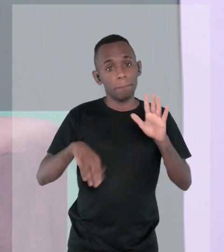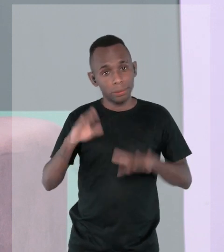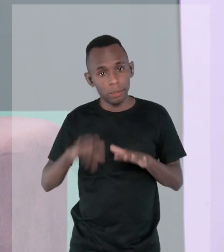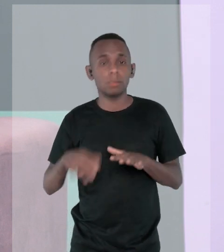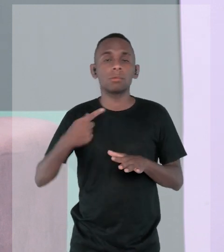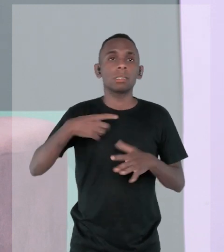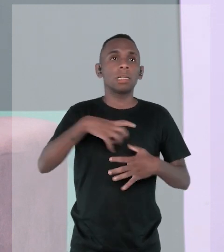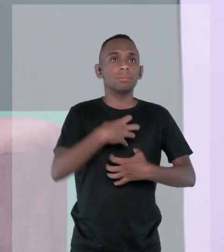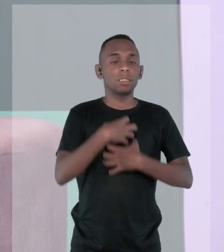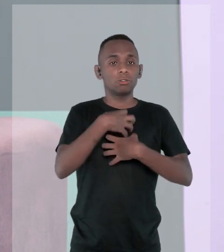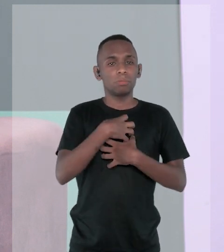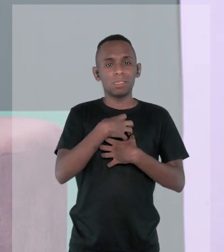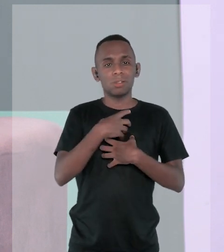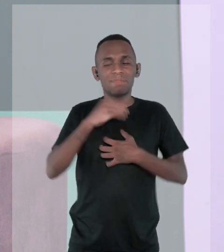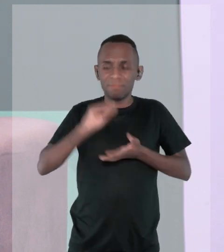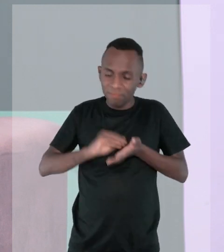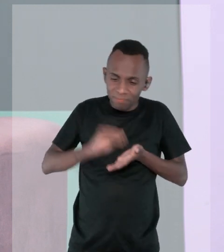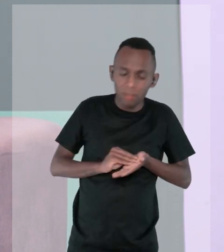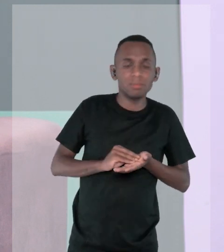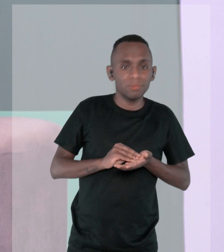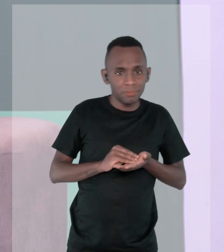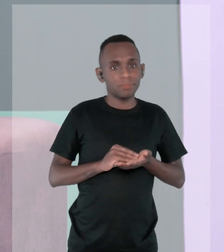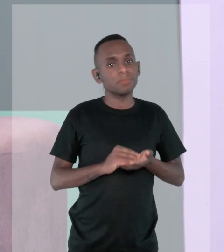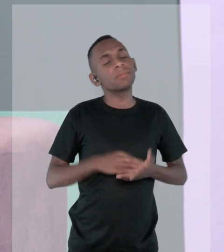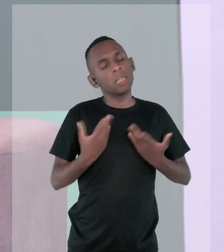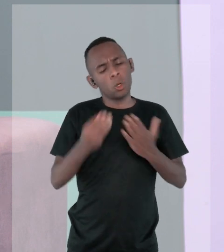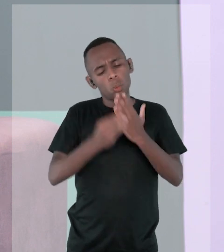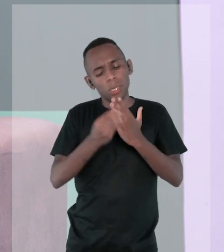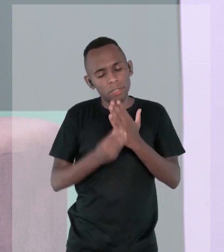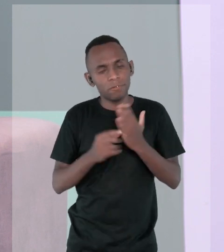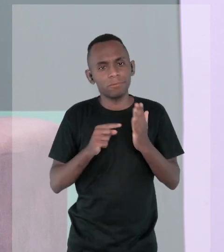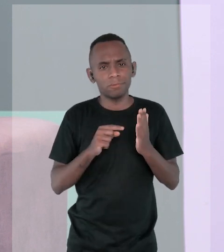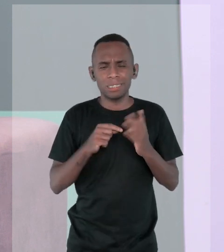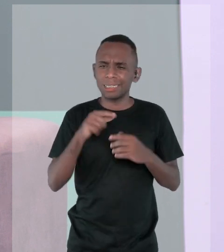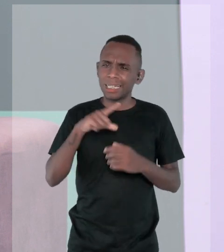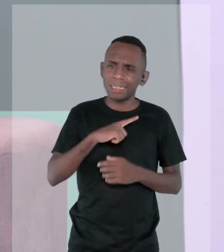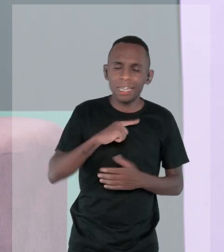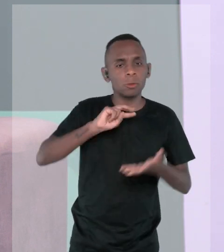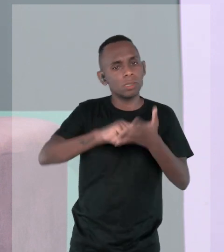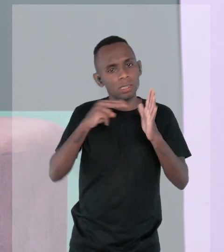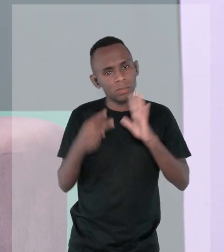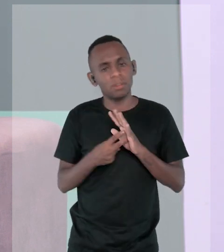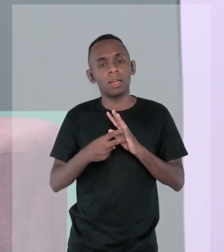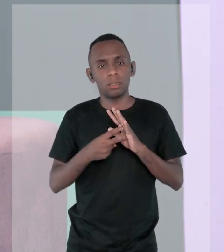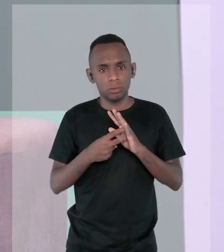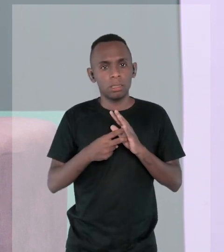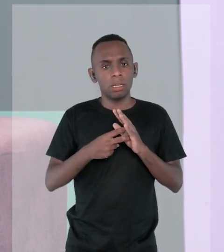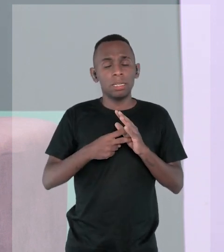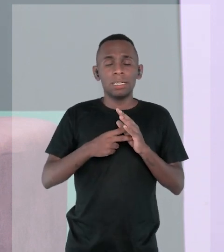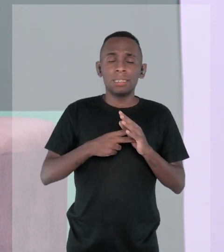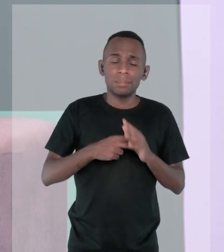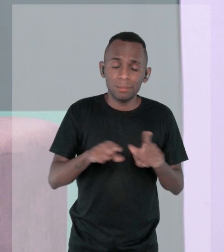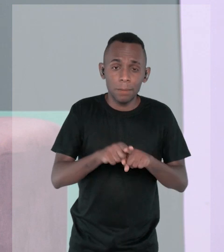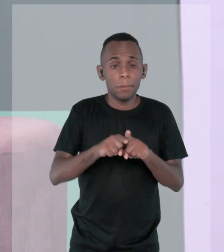tem essa sensação de desidratação, né? E o livro do Rafa traz esses significados. Traz